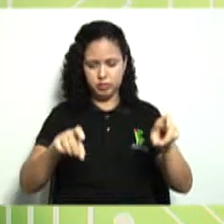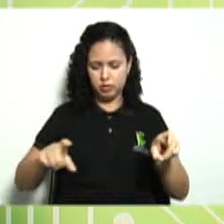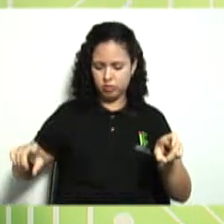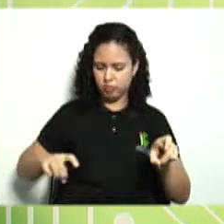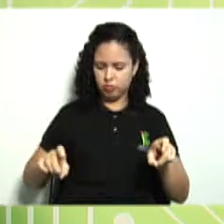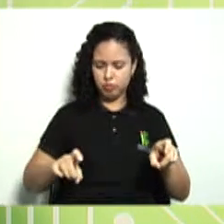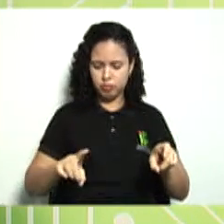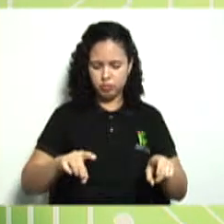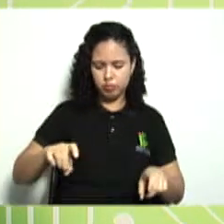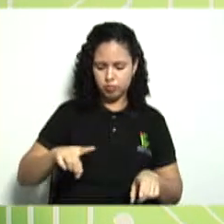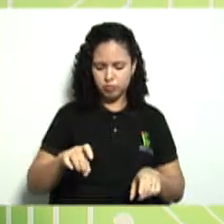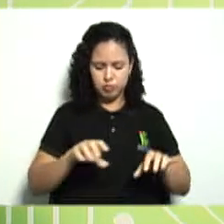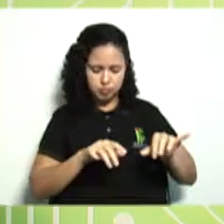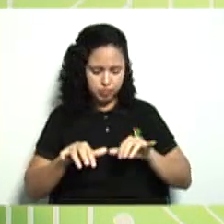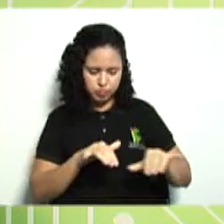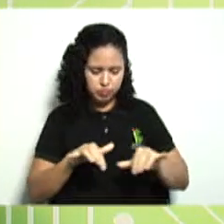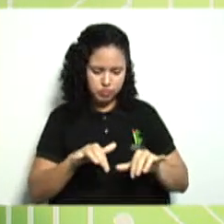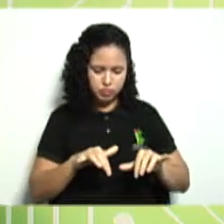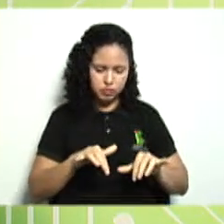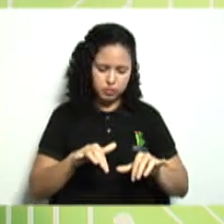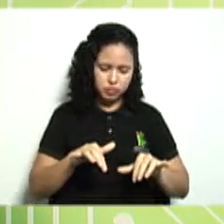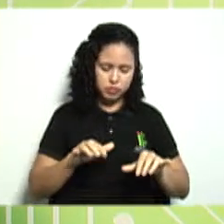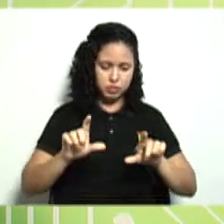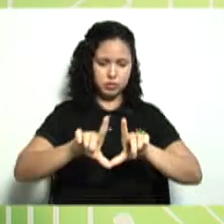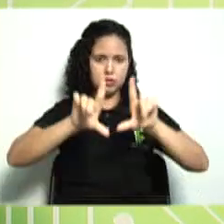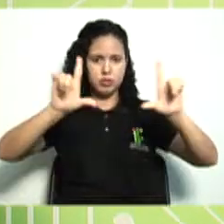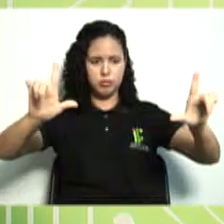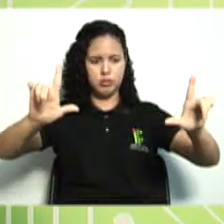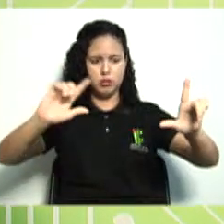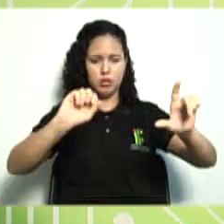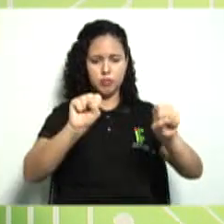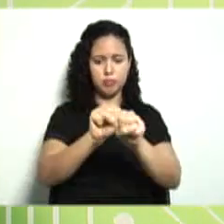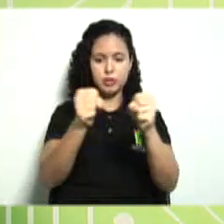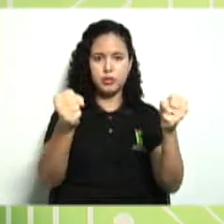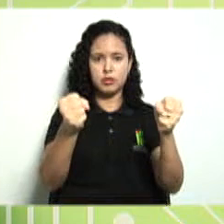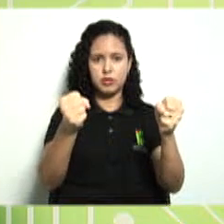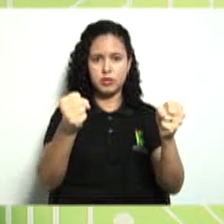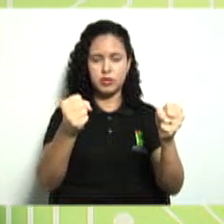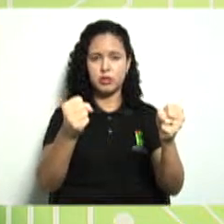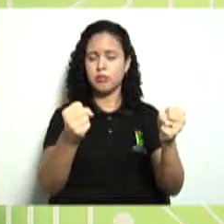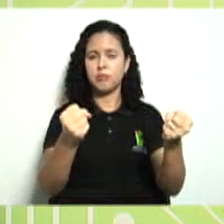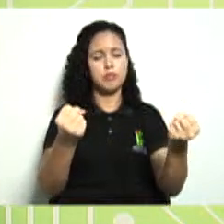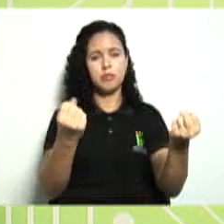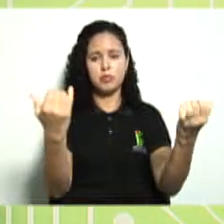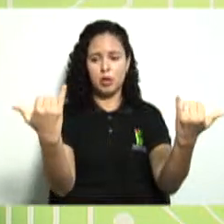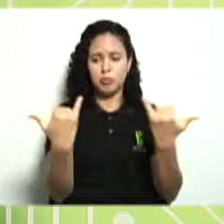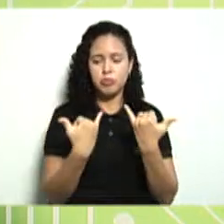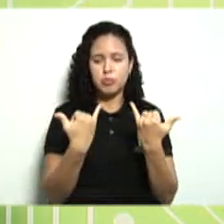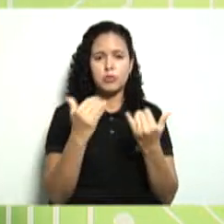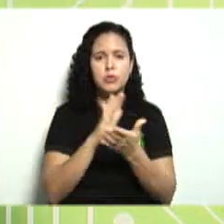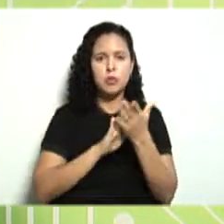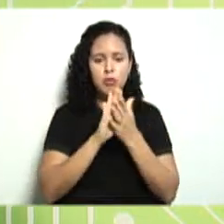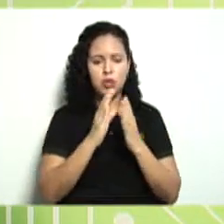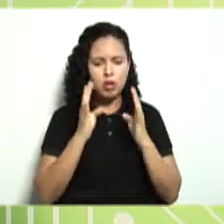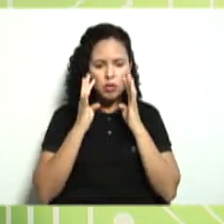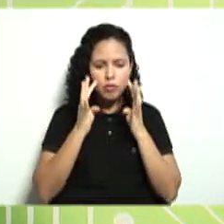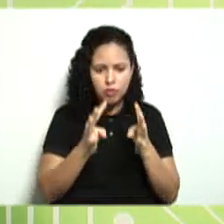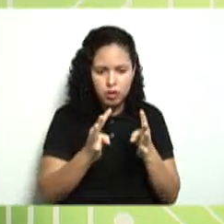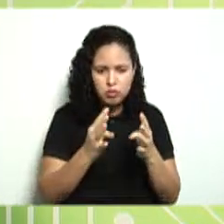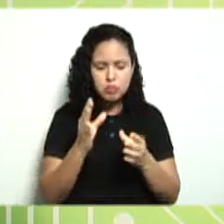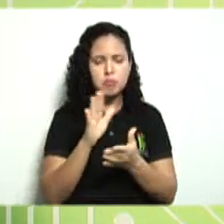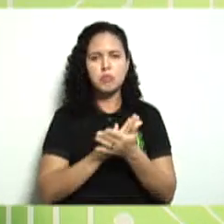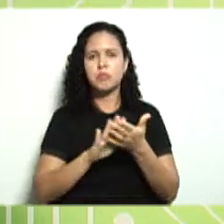sendo processado, mas está saindo essa informação? Você, como usuário, conseguiu atender o seu objetivo, que é aquela